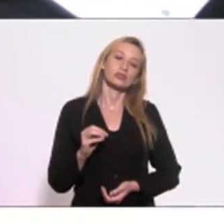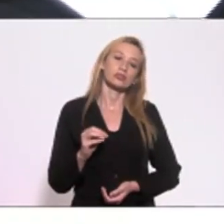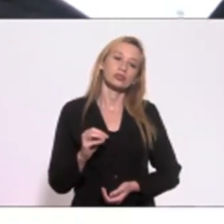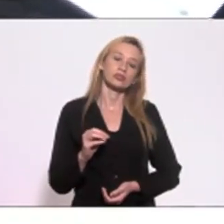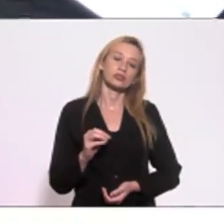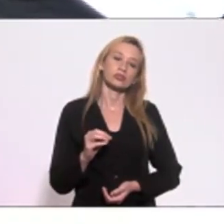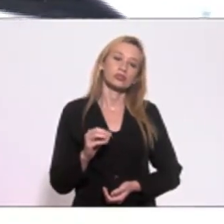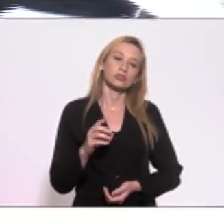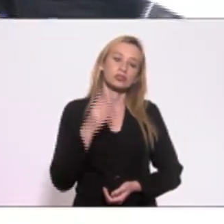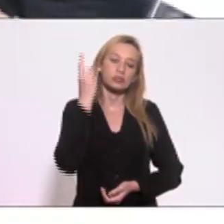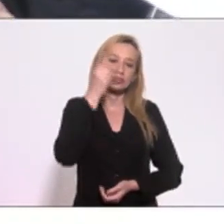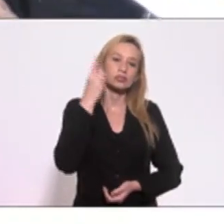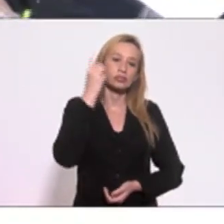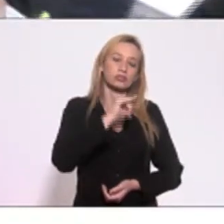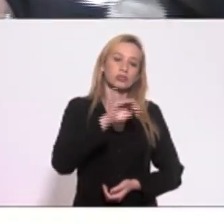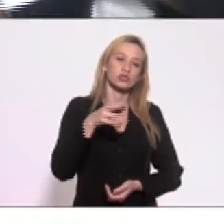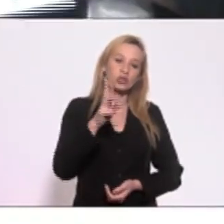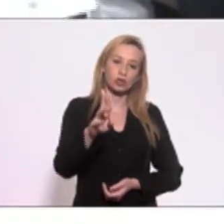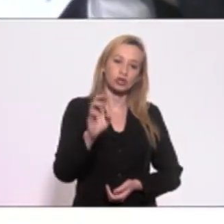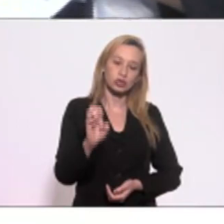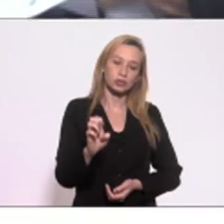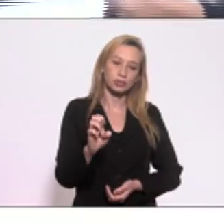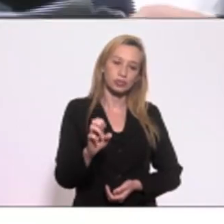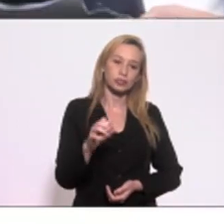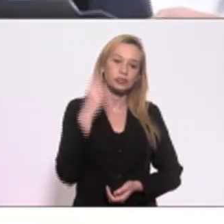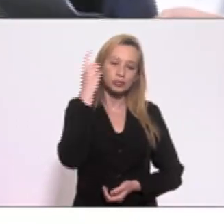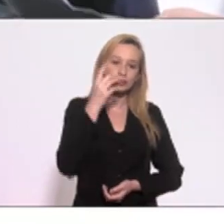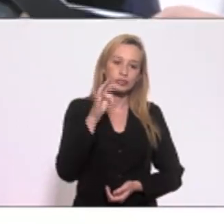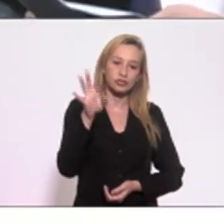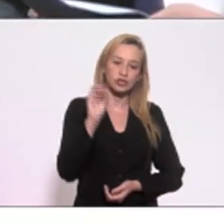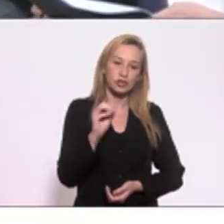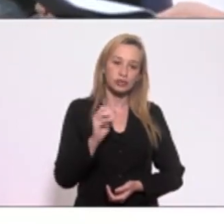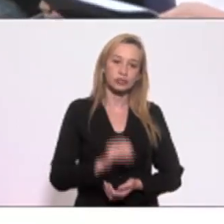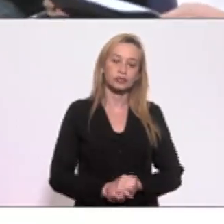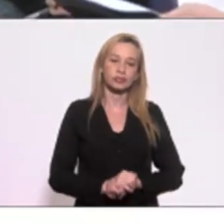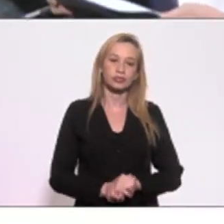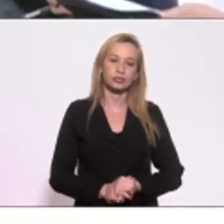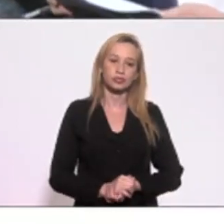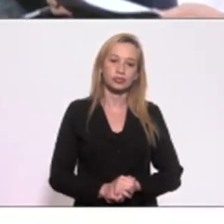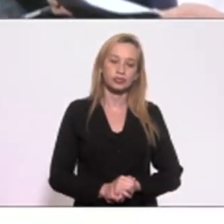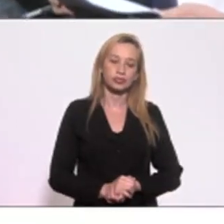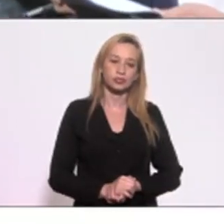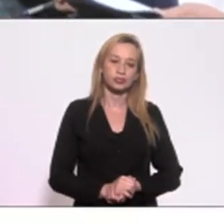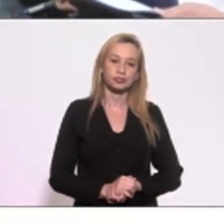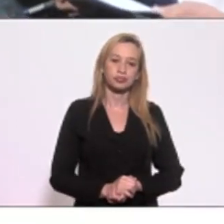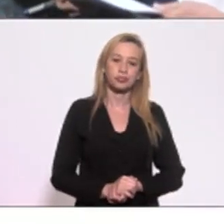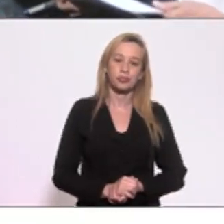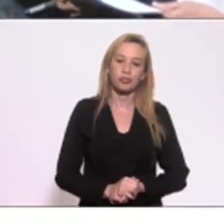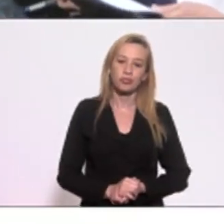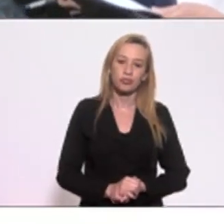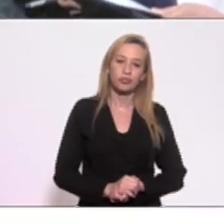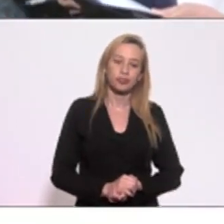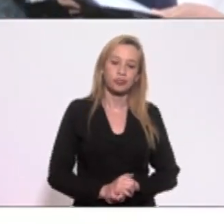Deputado Jorge Felipe Neto. Deputado Flávio Serafini.